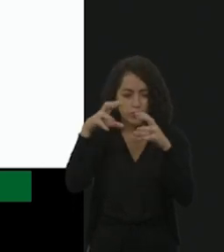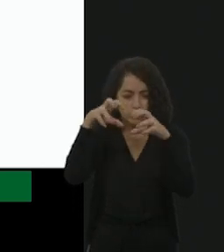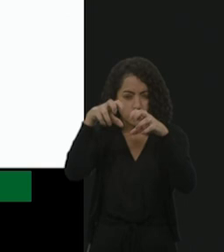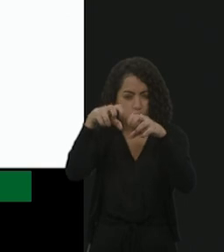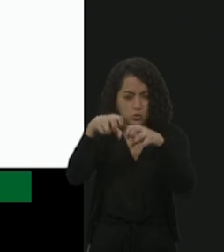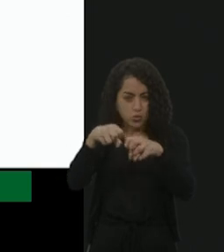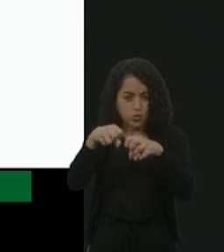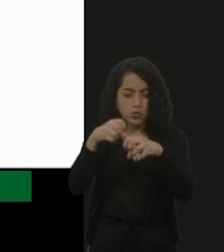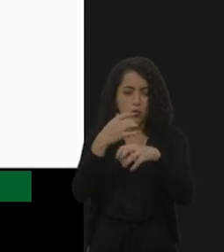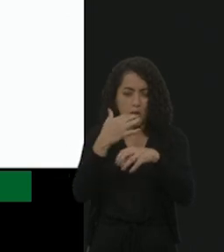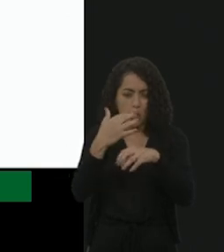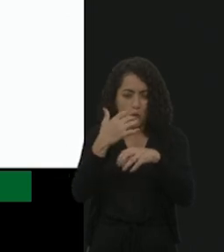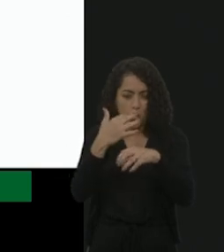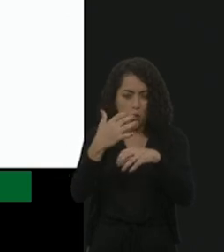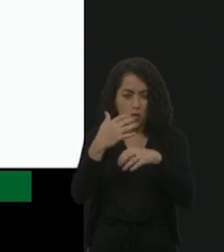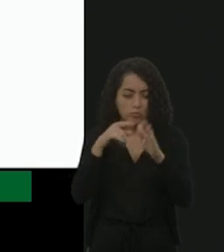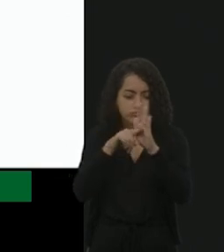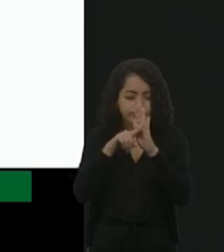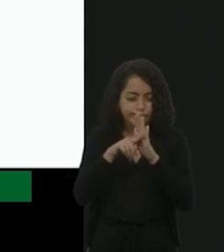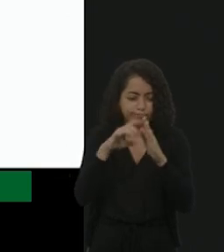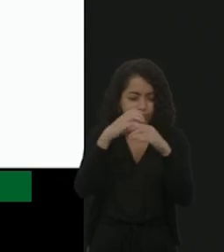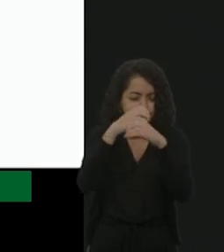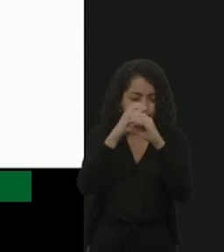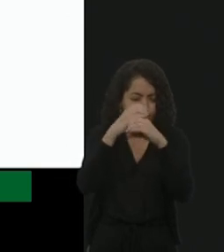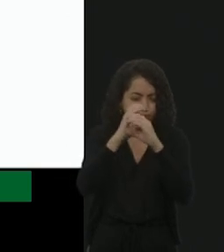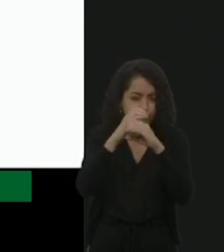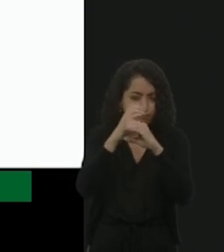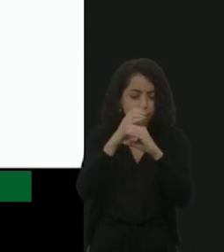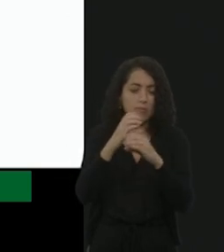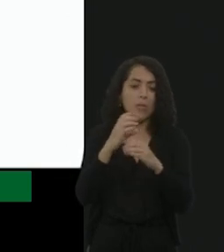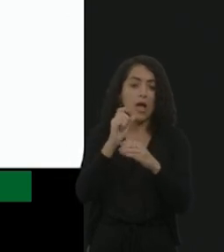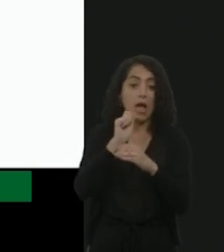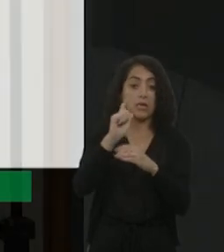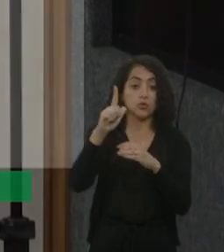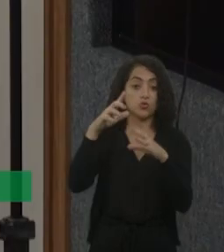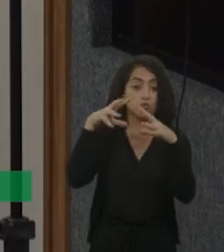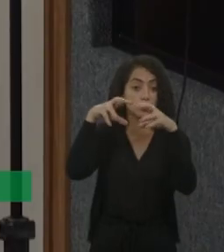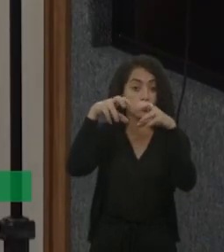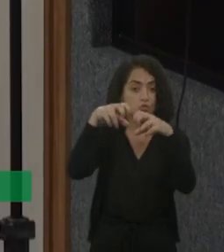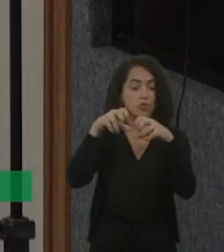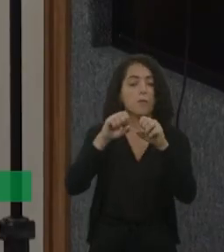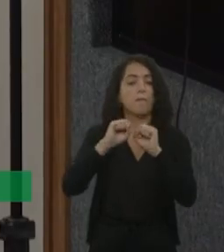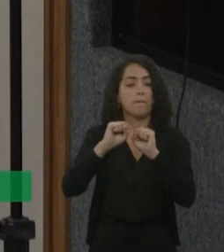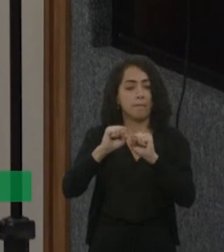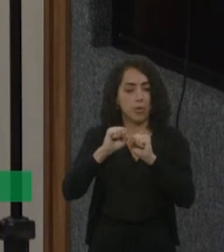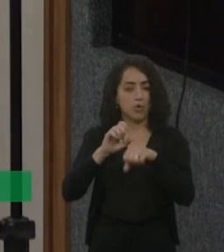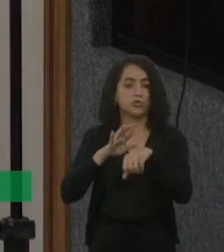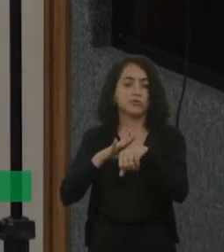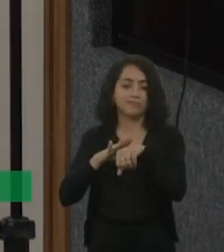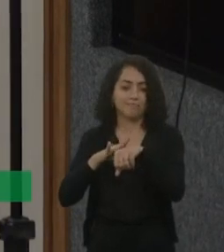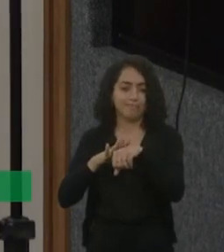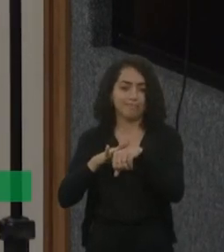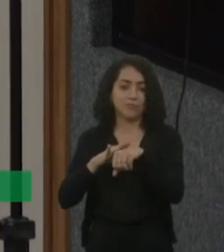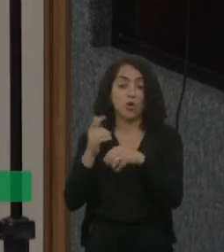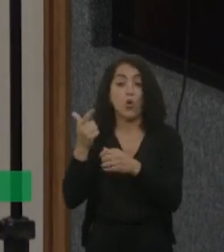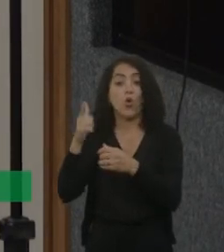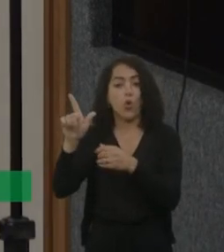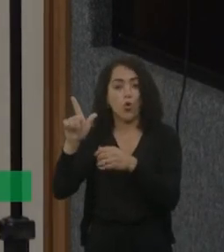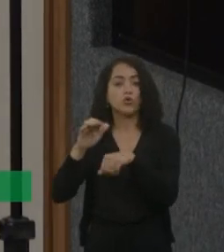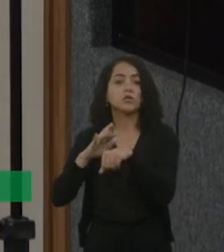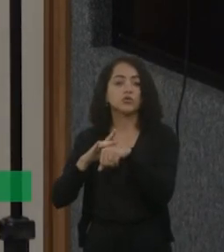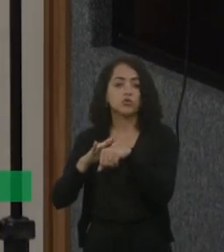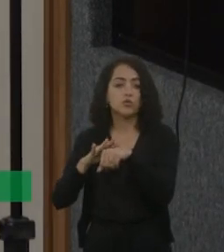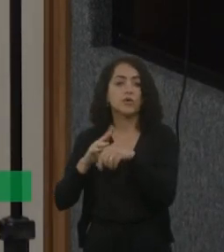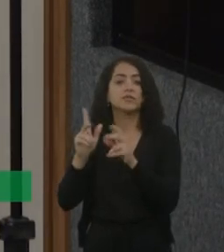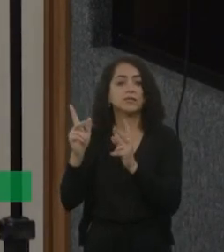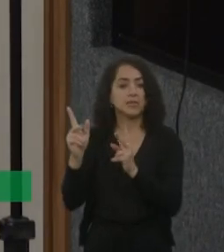uma biópsia lá do paciente, histiócitos azuis marinhos, opa, pode ser Niemann-Pick. Outras doenças de depósito também podem dar essa